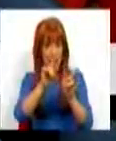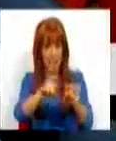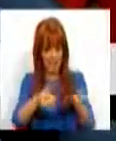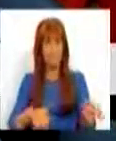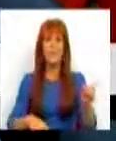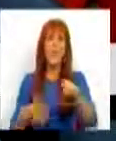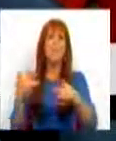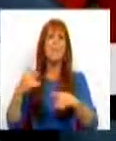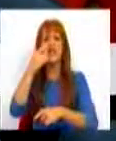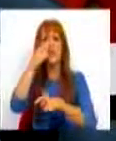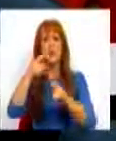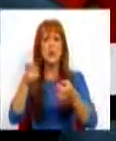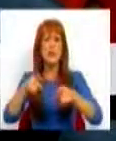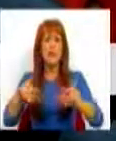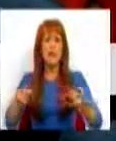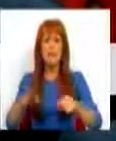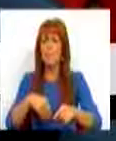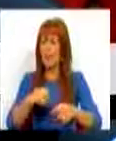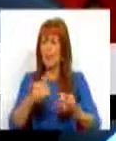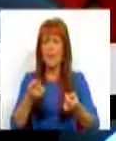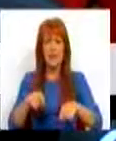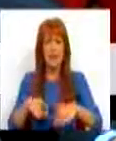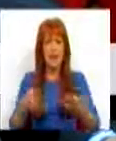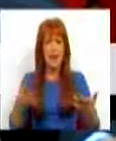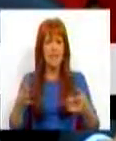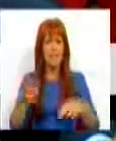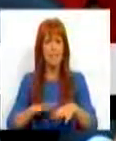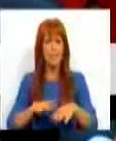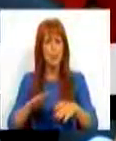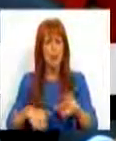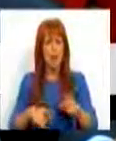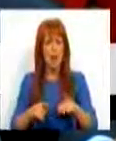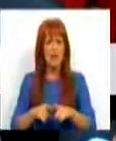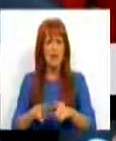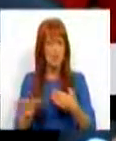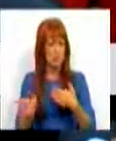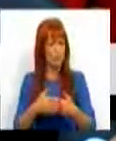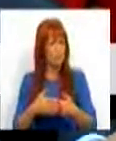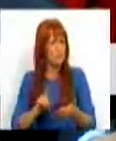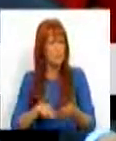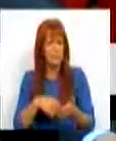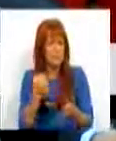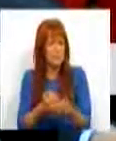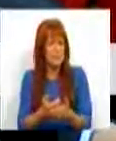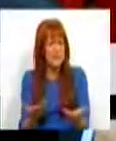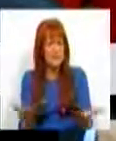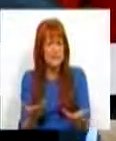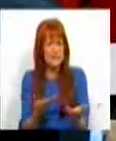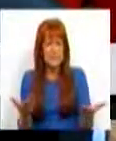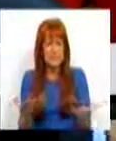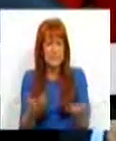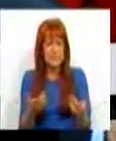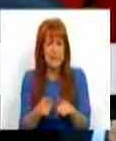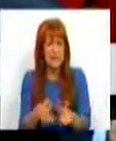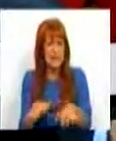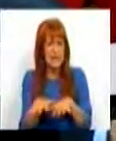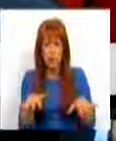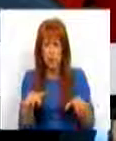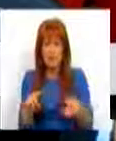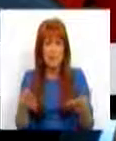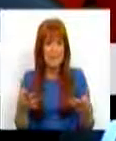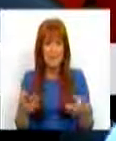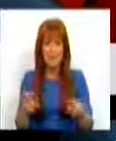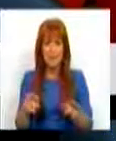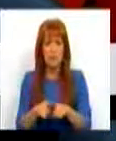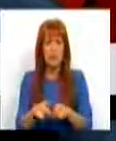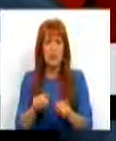ser de apelar a que se valorize a licença bancária no caso do Banco de Investimento e,